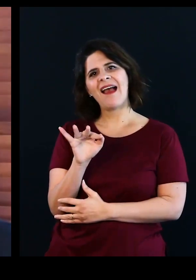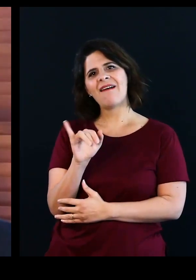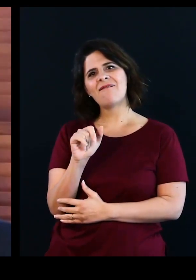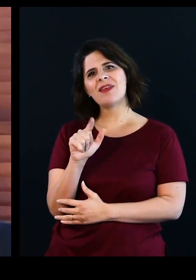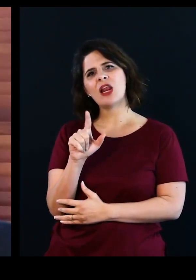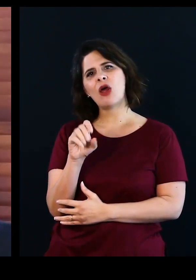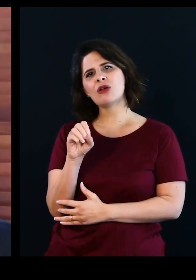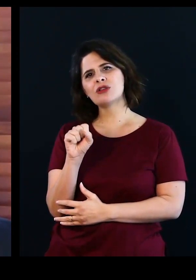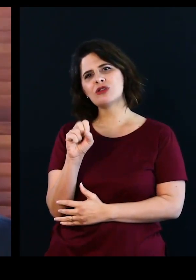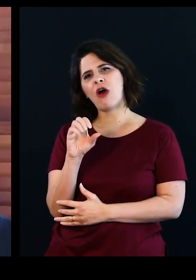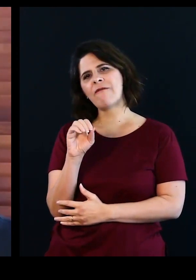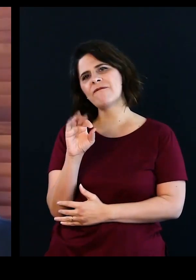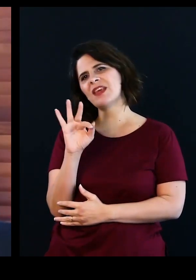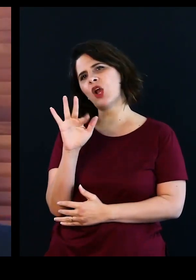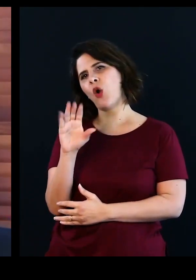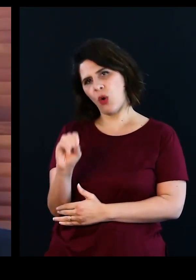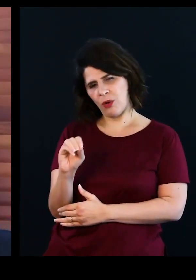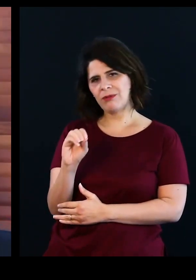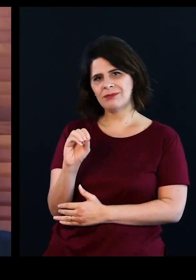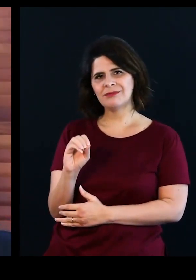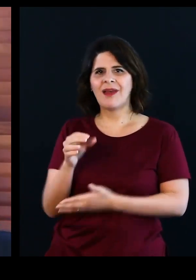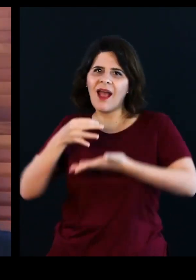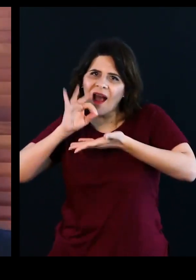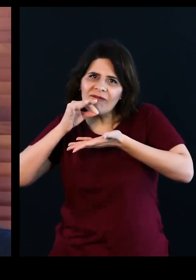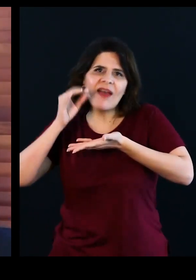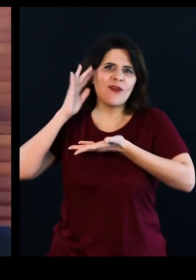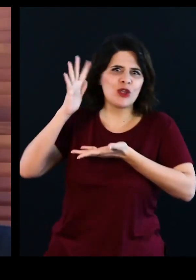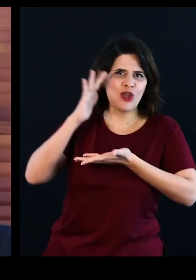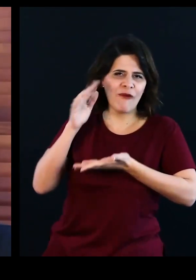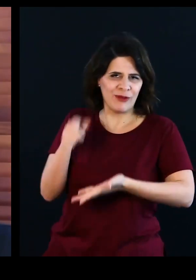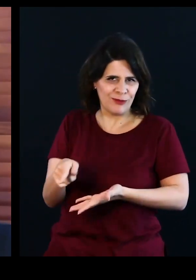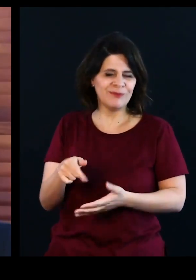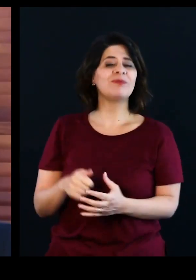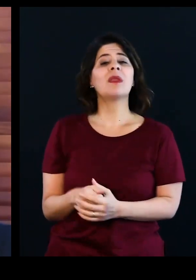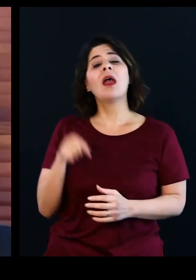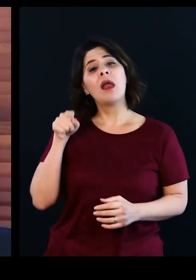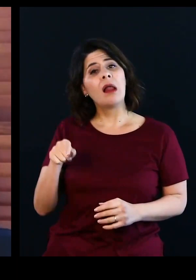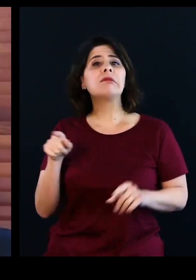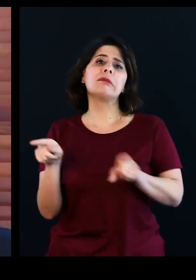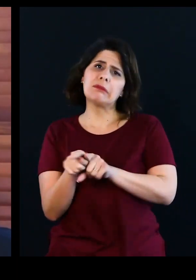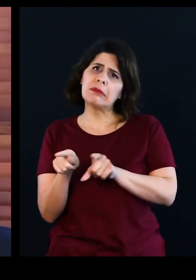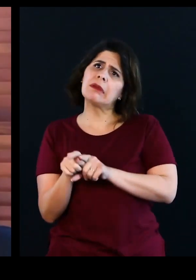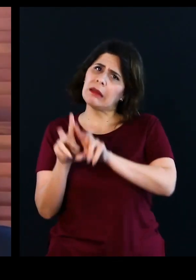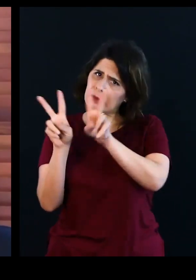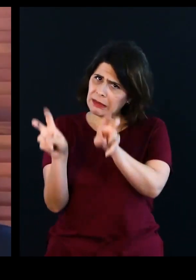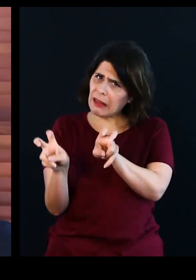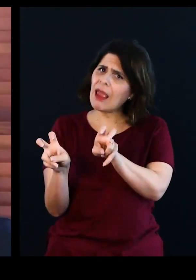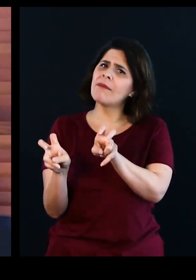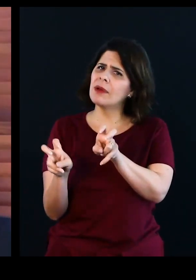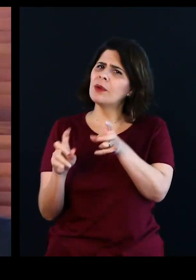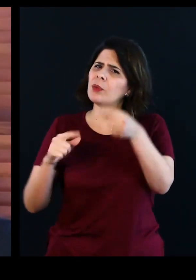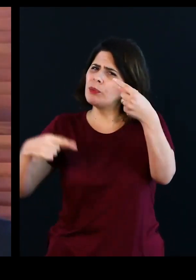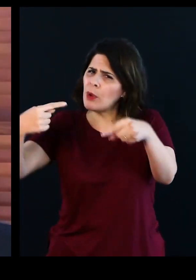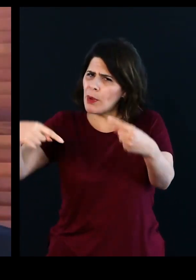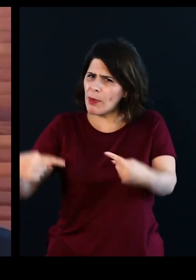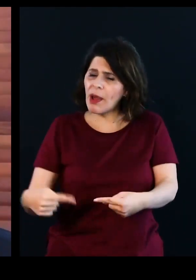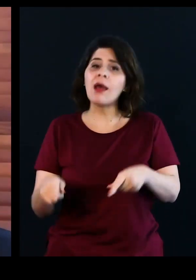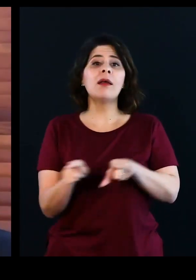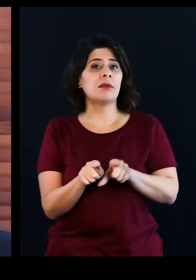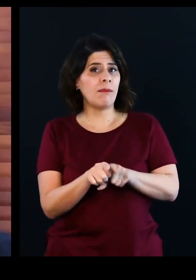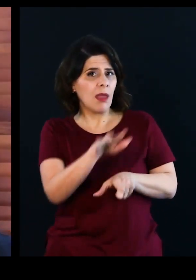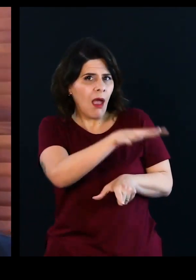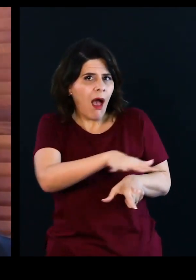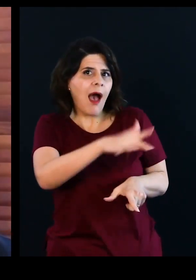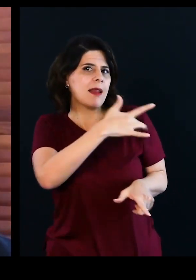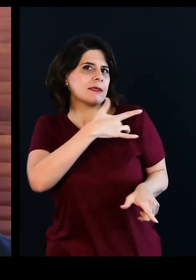você aprofundou, mas também, assim como o Hugo, tem tocado em questões humanitárias em relação à saúde. E